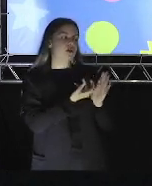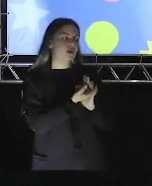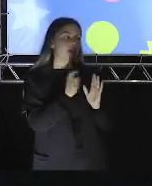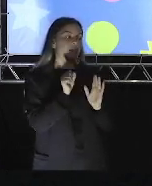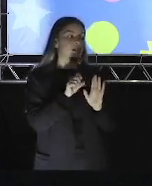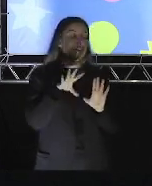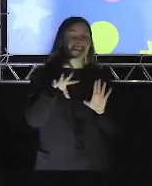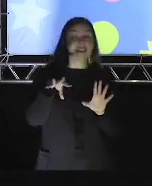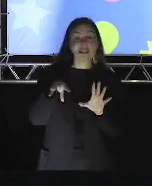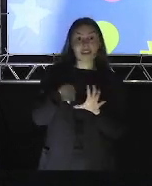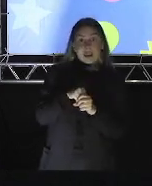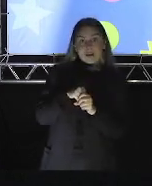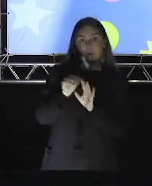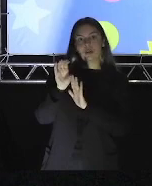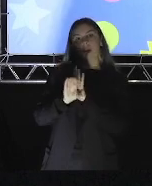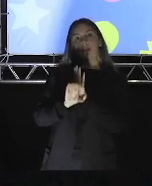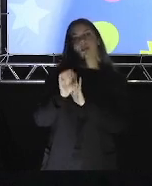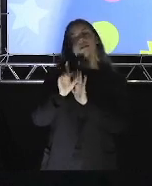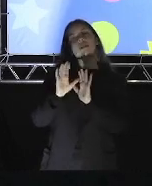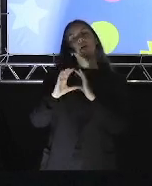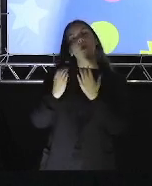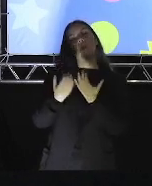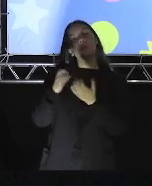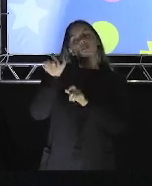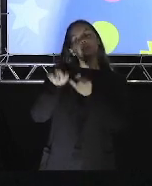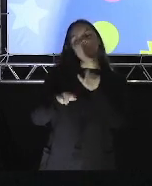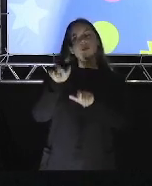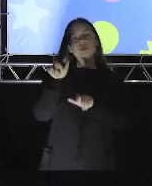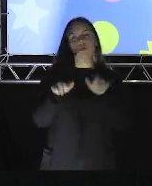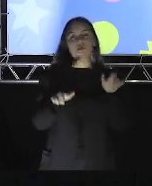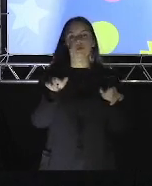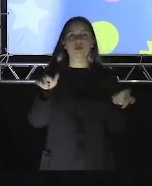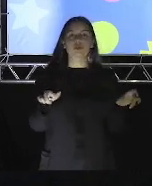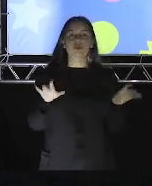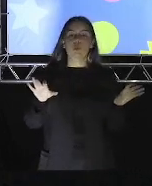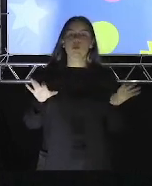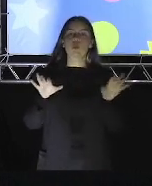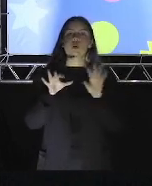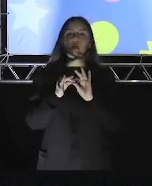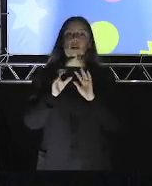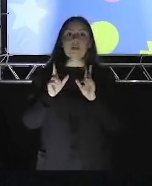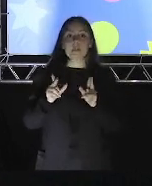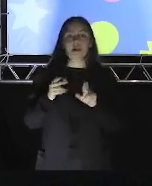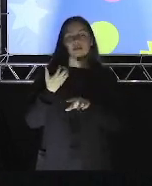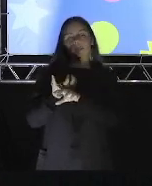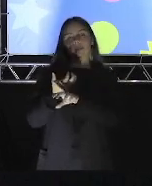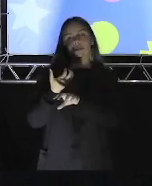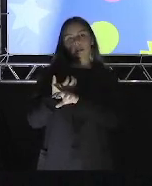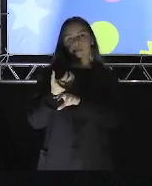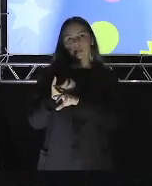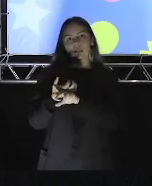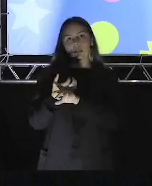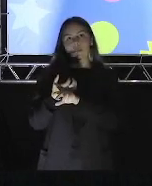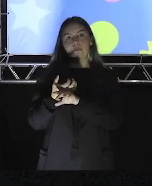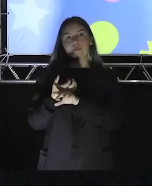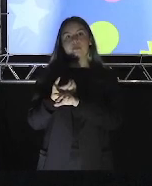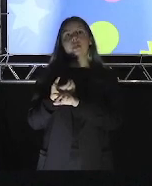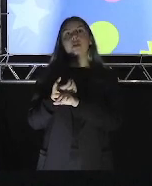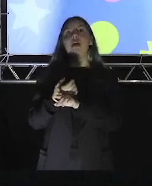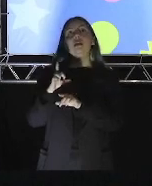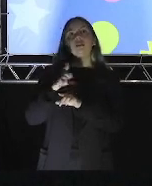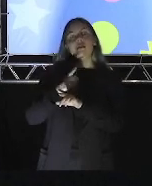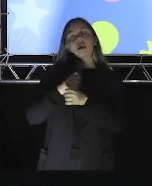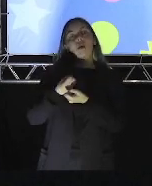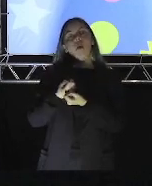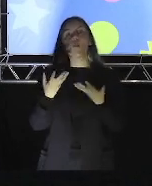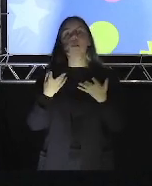do capítulo, uma comunidade de pessoas ali, né, unidas pela mesma disciplina, né, e que estão